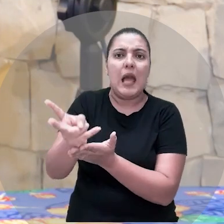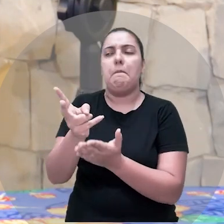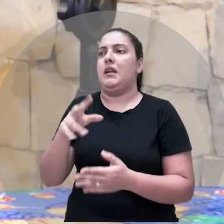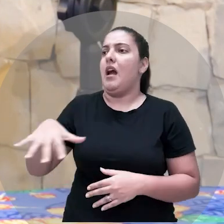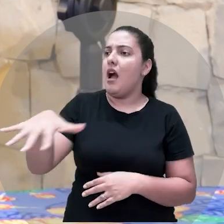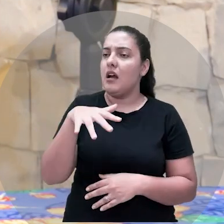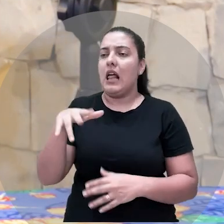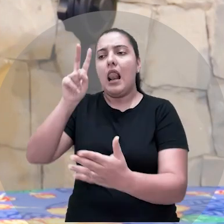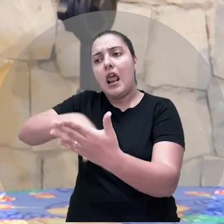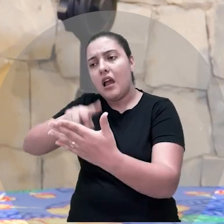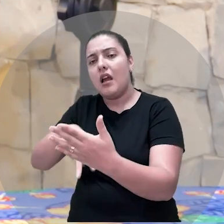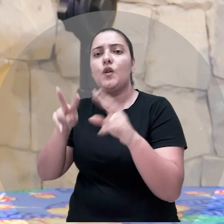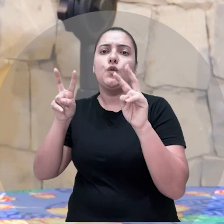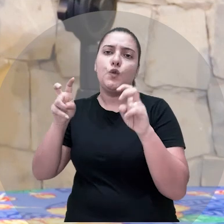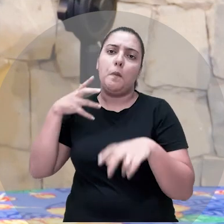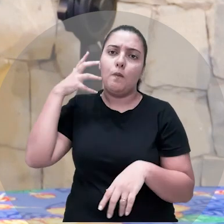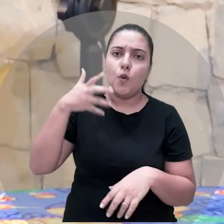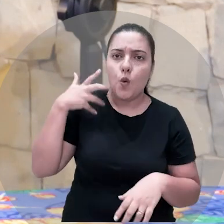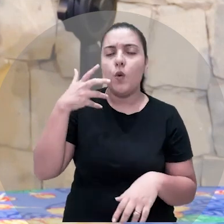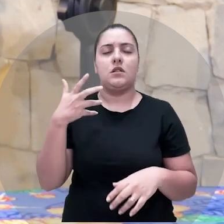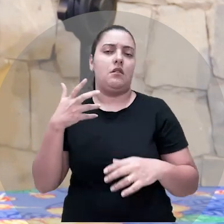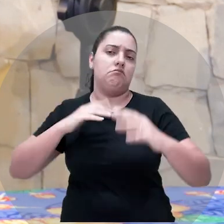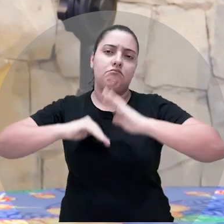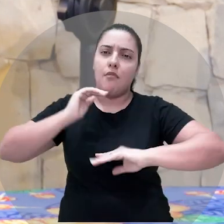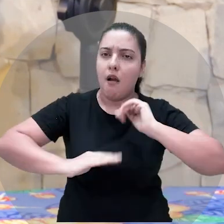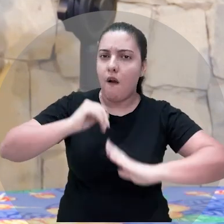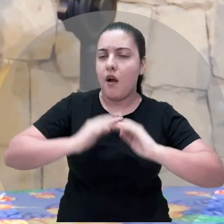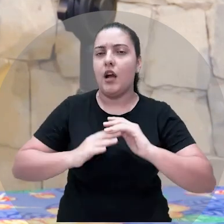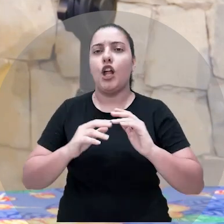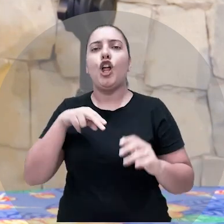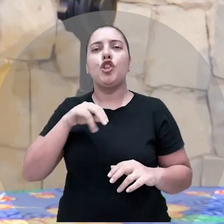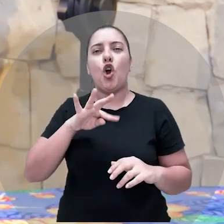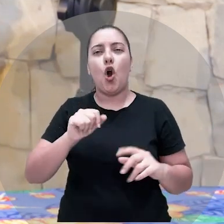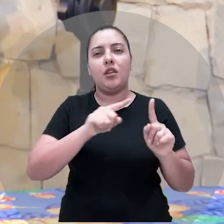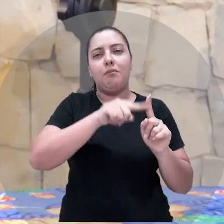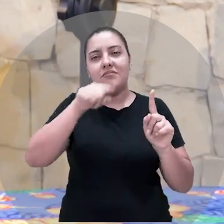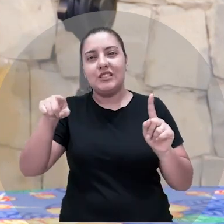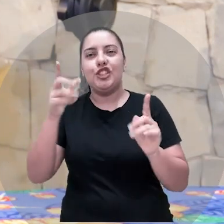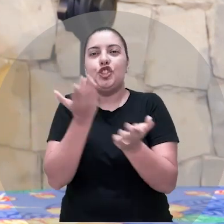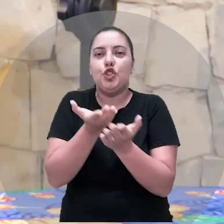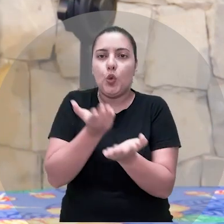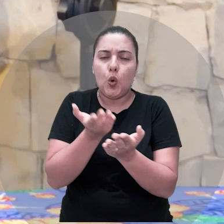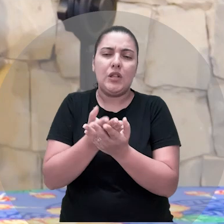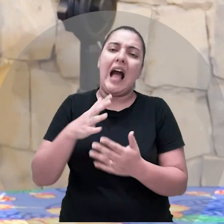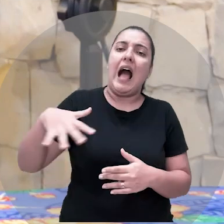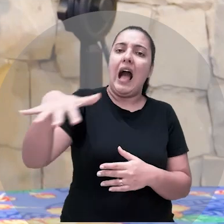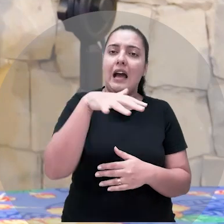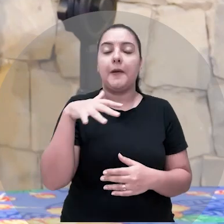era o hiperfico dele era buscar ler sobre músicos sobre música sobre nota musicais